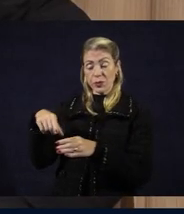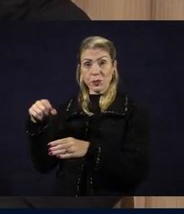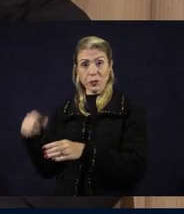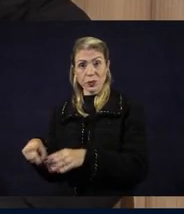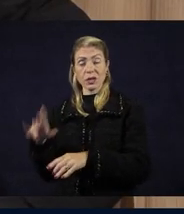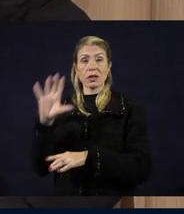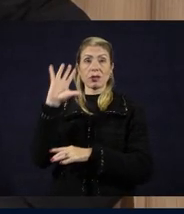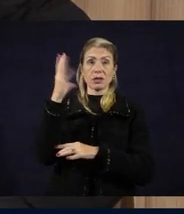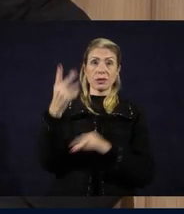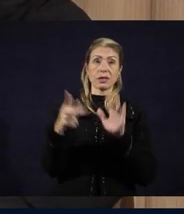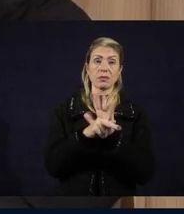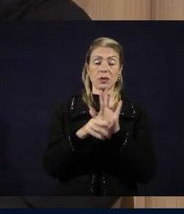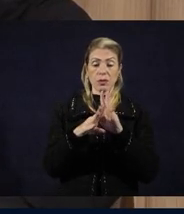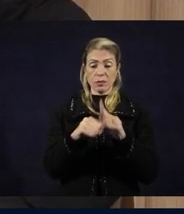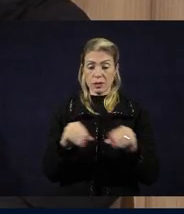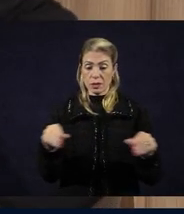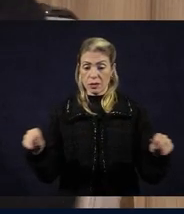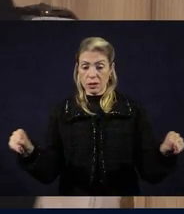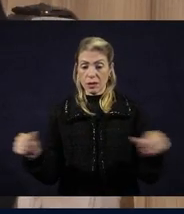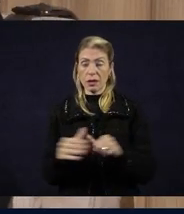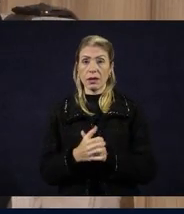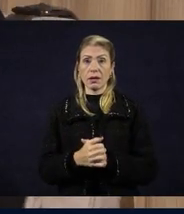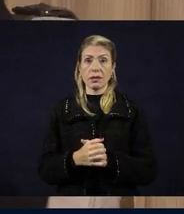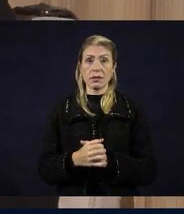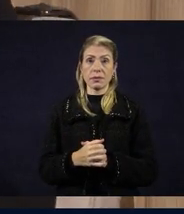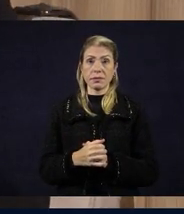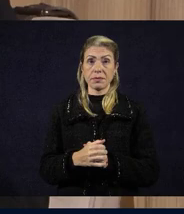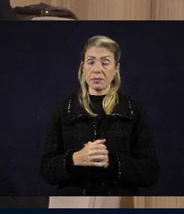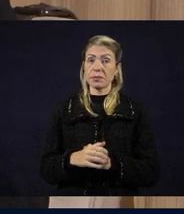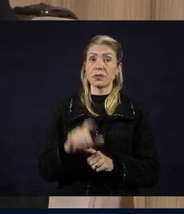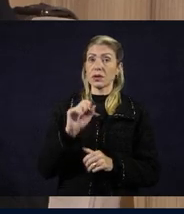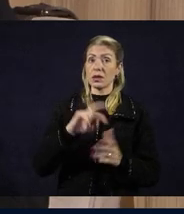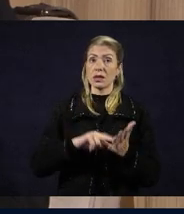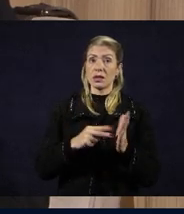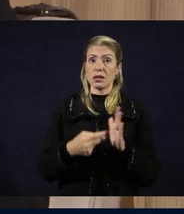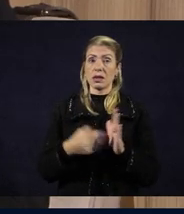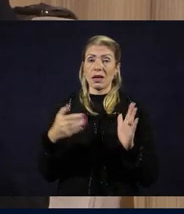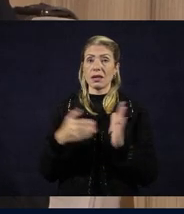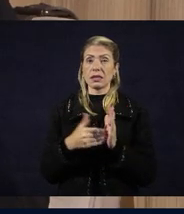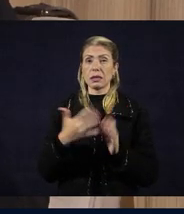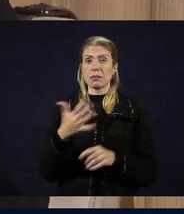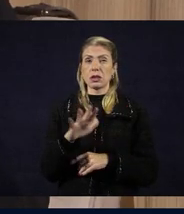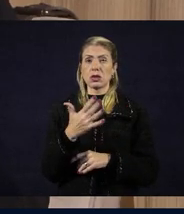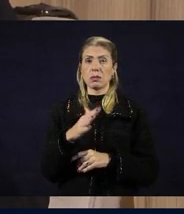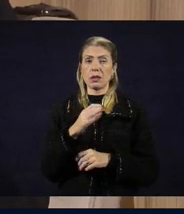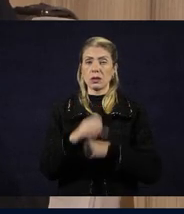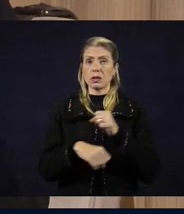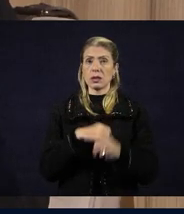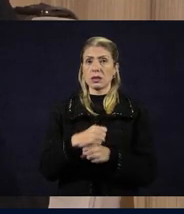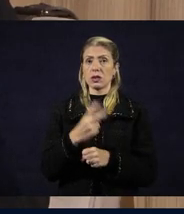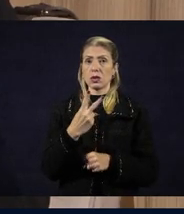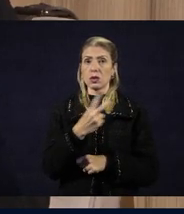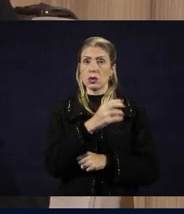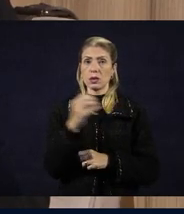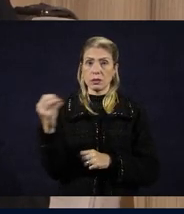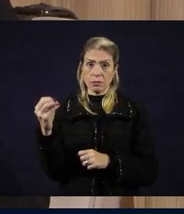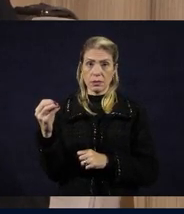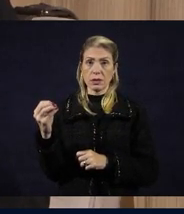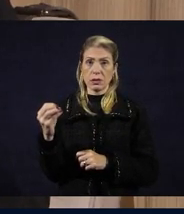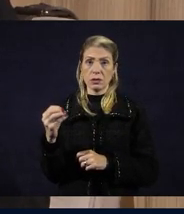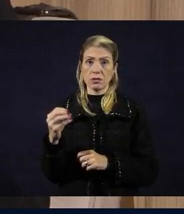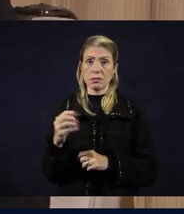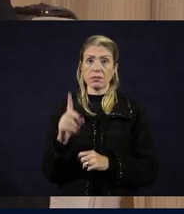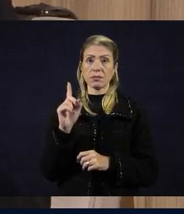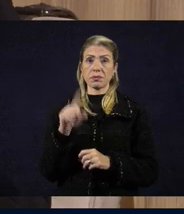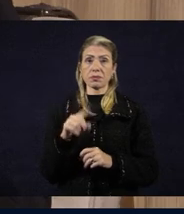e por consequência das terras foi que até os anos 2000 em especial